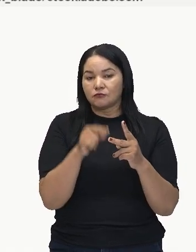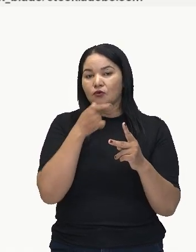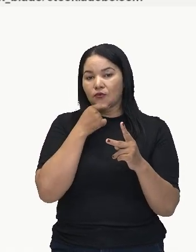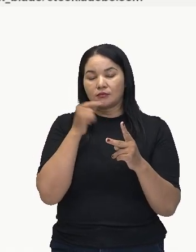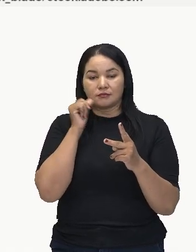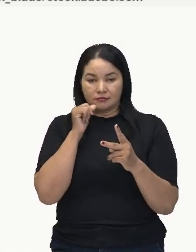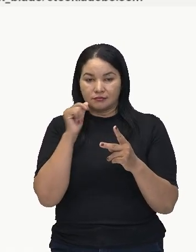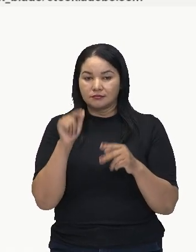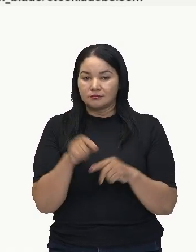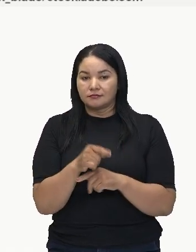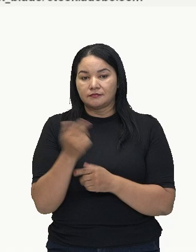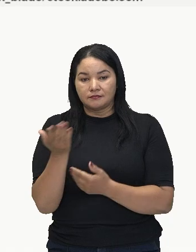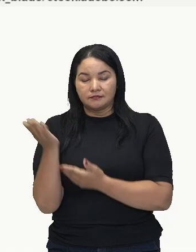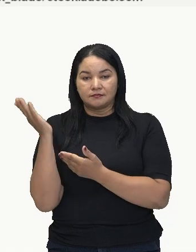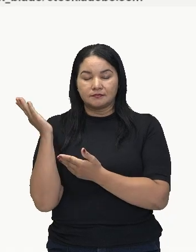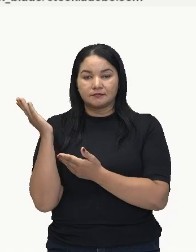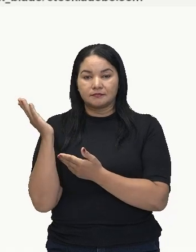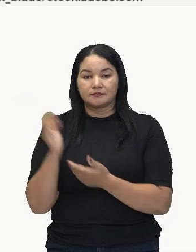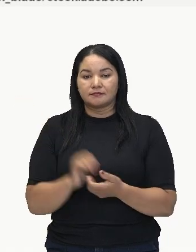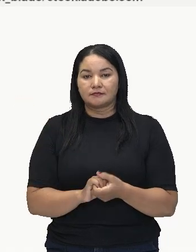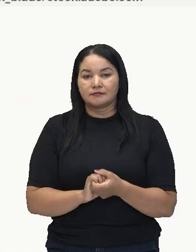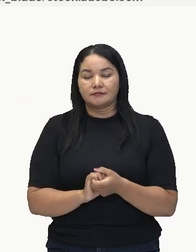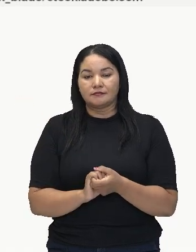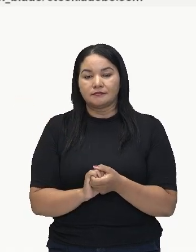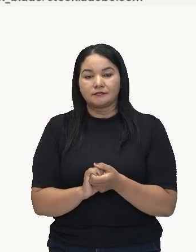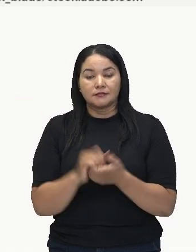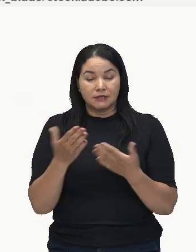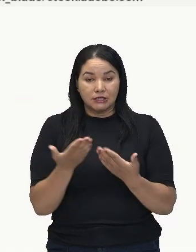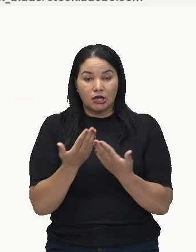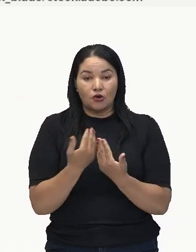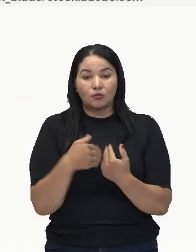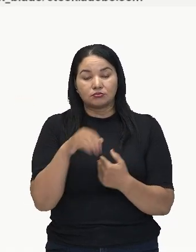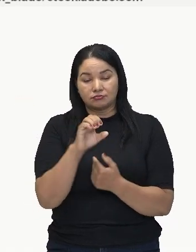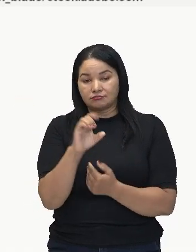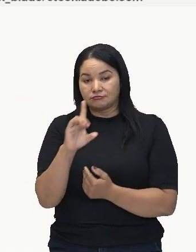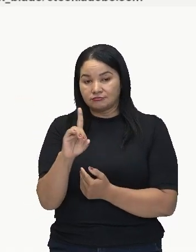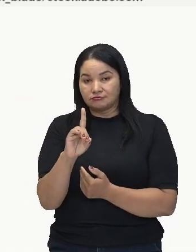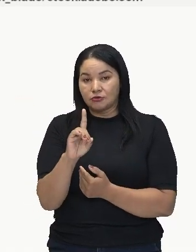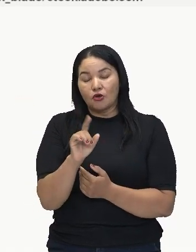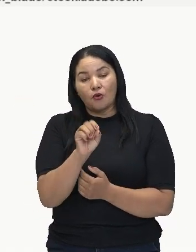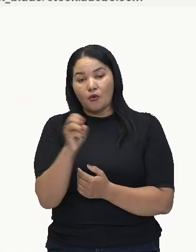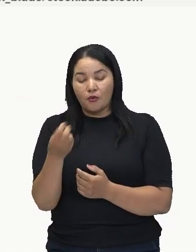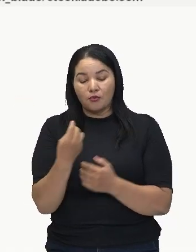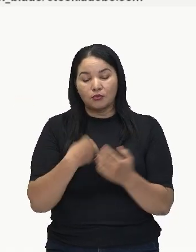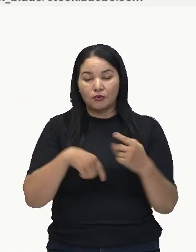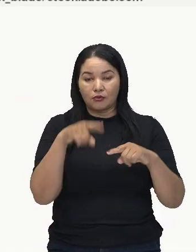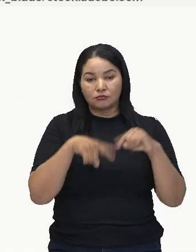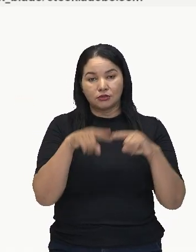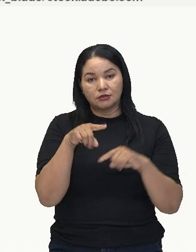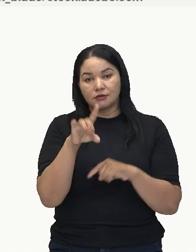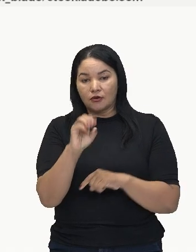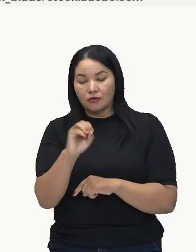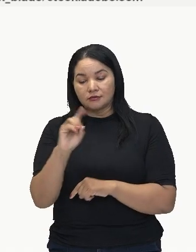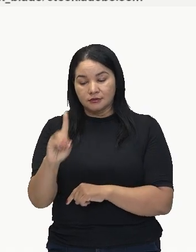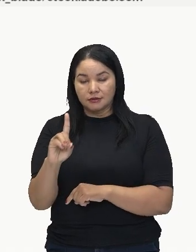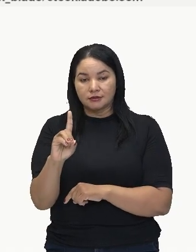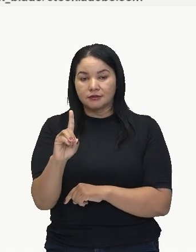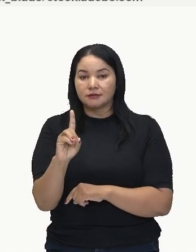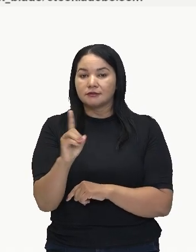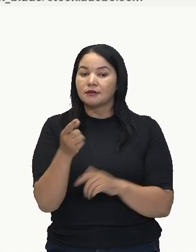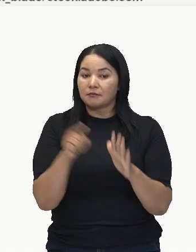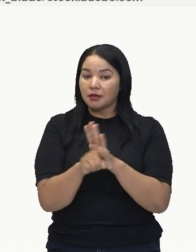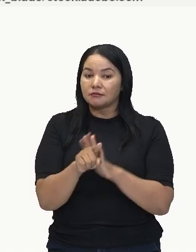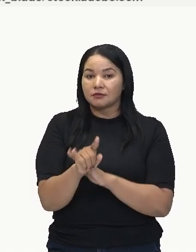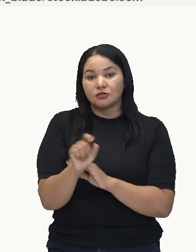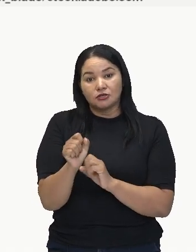e Ana aqui, ó, passa a ser o complemento, é o objeto direto da pergunta. Quem visita,